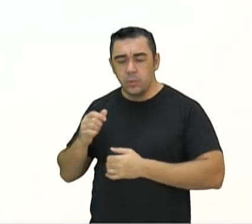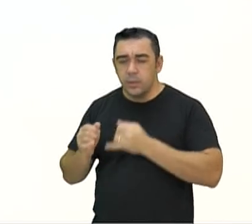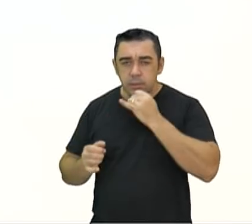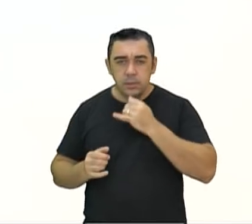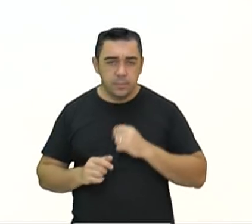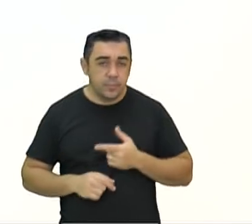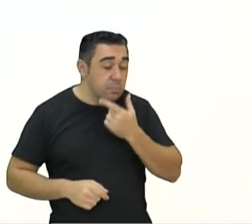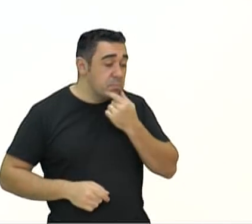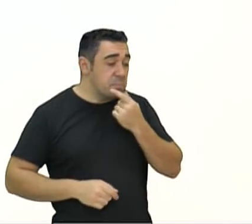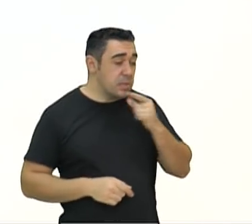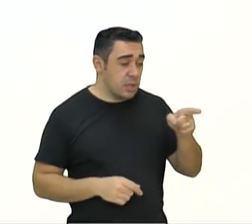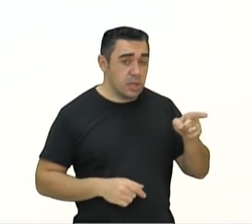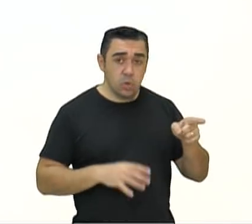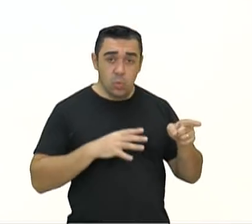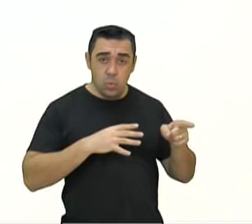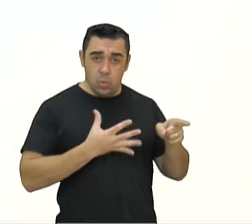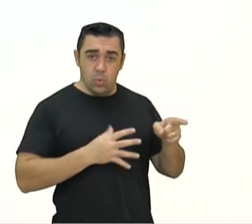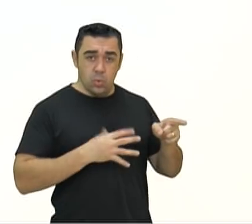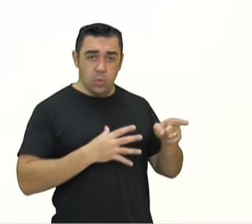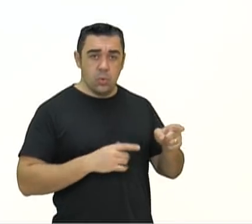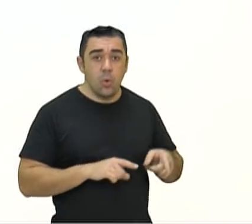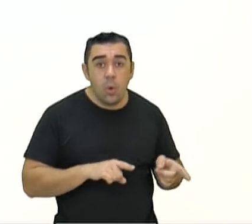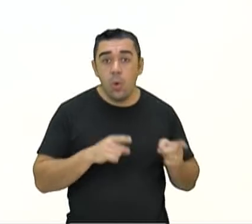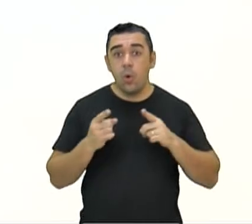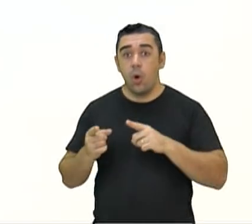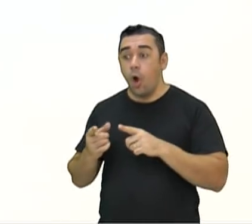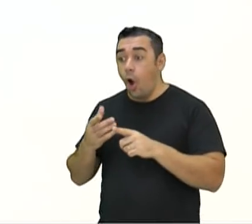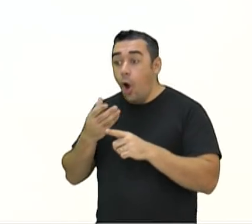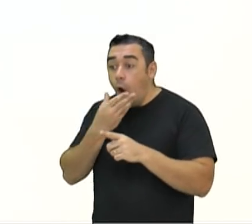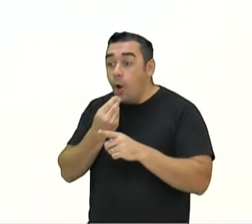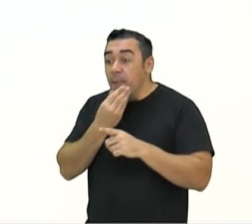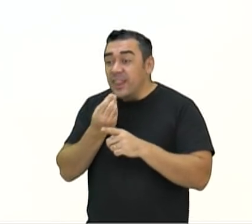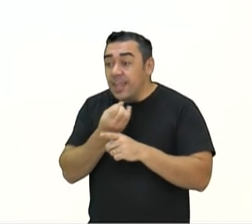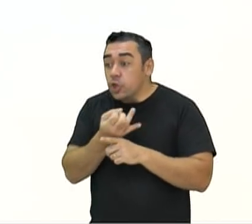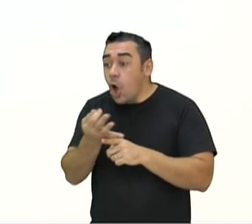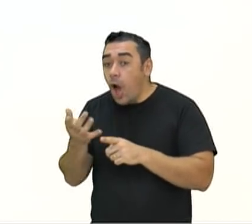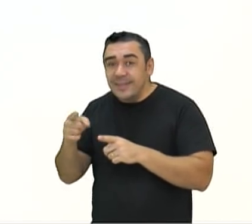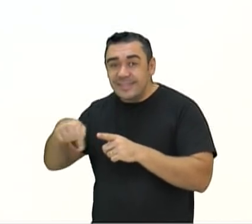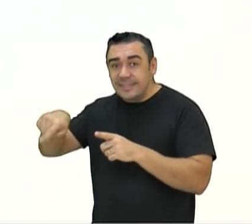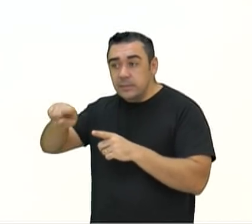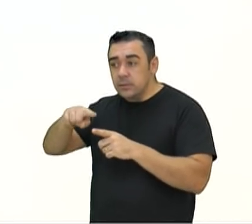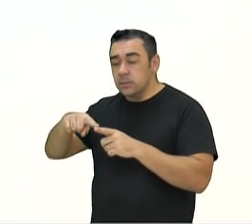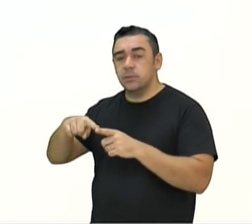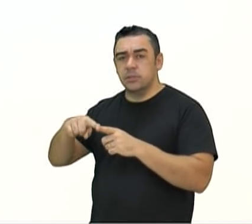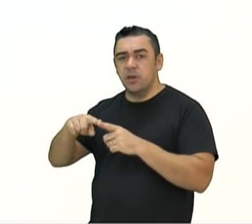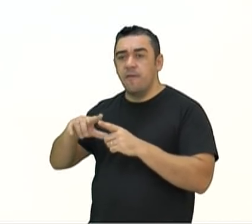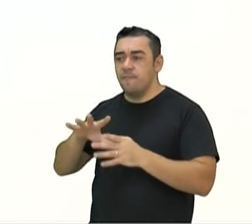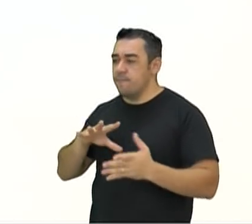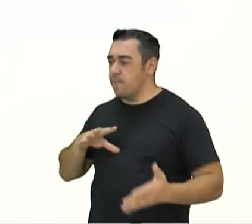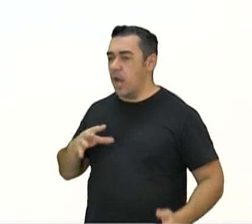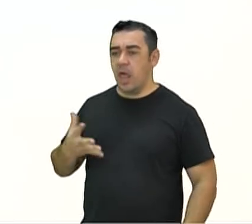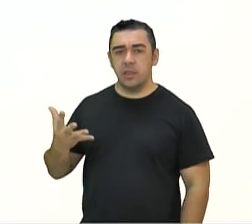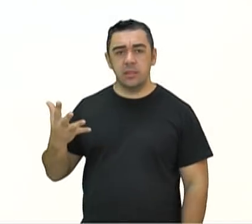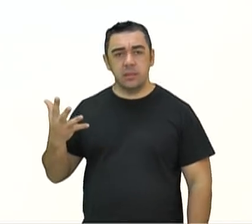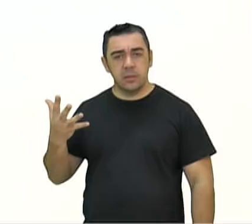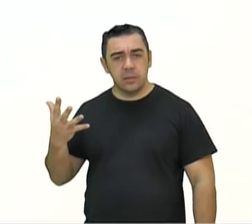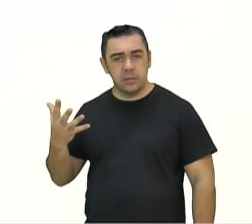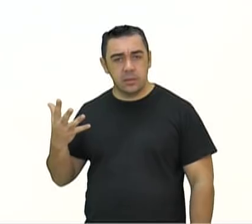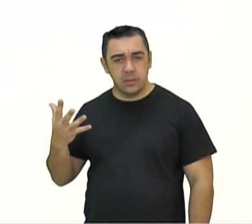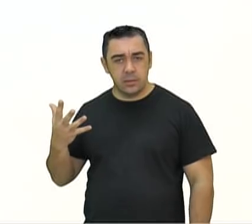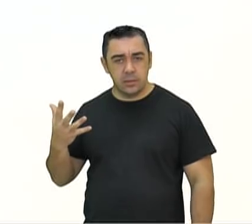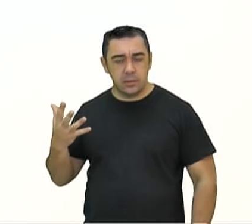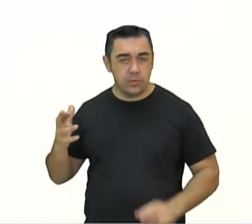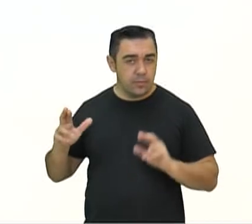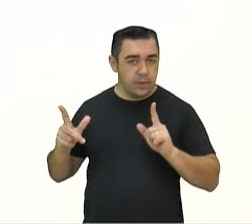menino valente, meninos valentes, agora eu alterei, né? Com relação ao número, eu mudei de singular, que só se trata